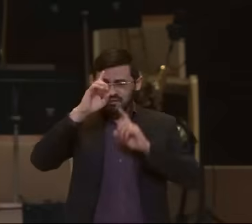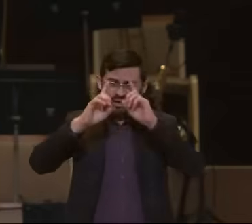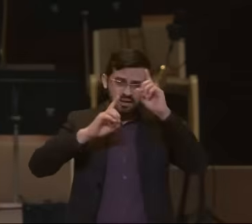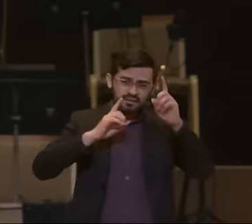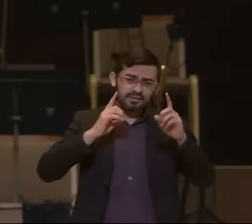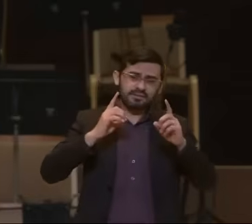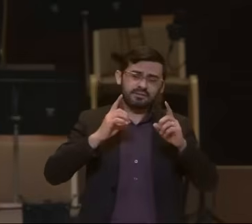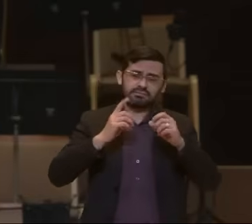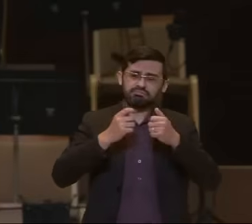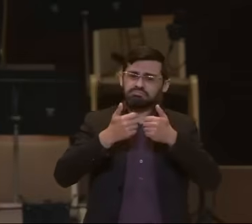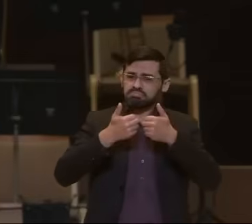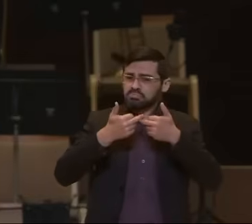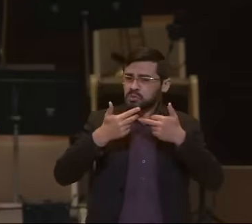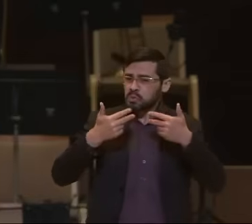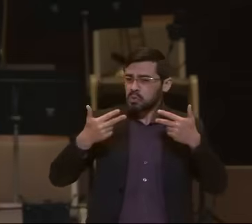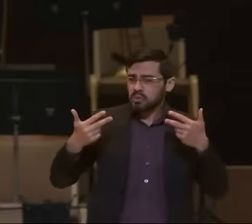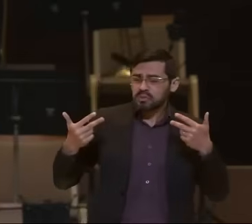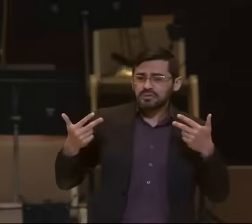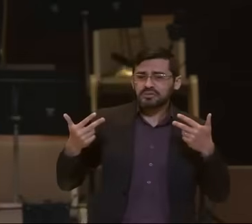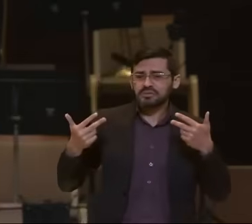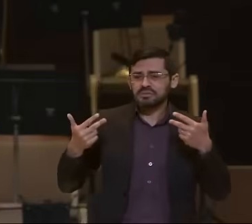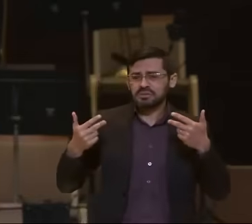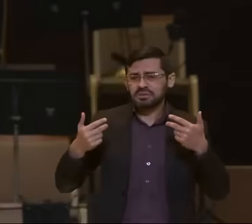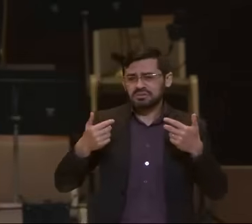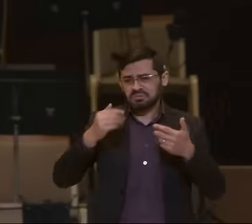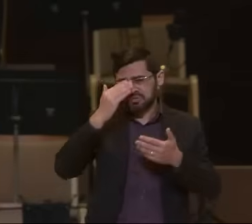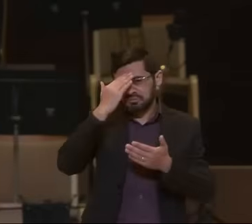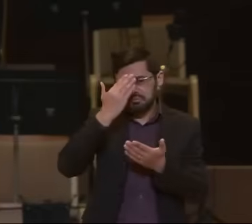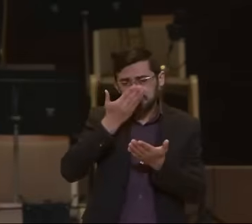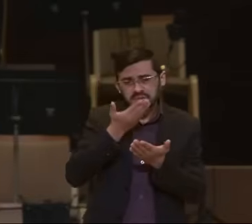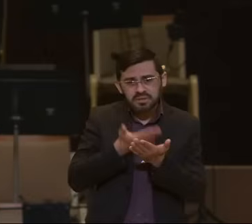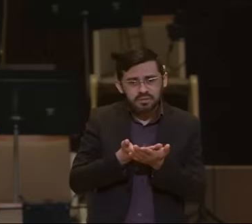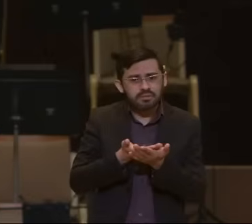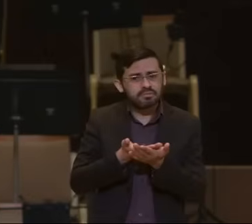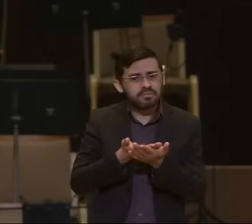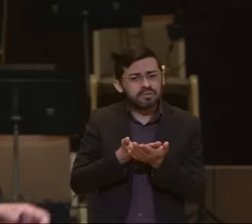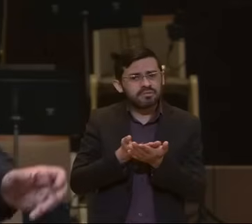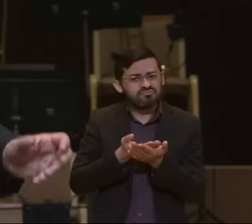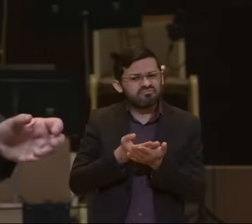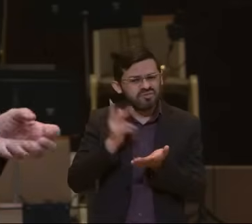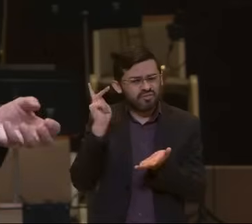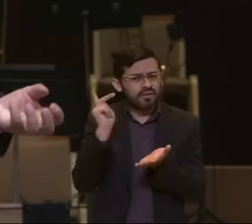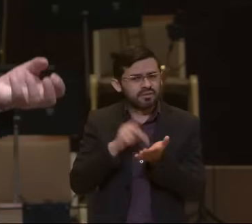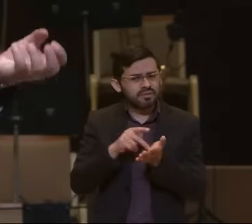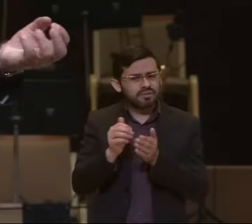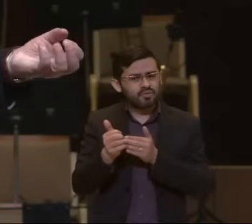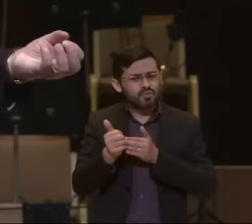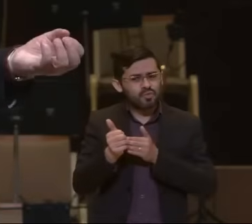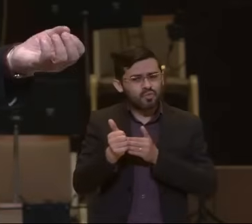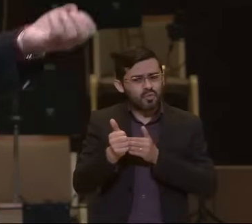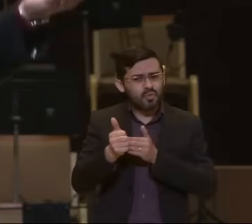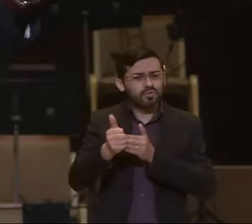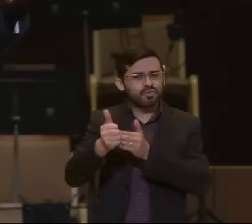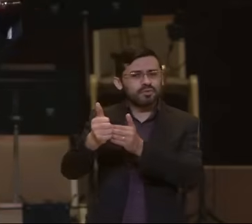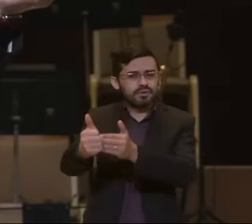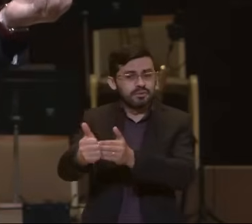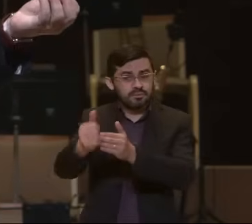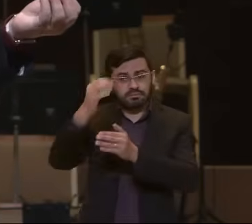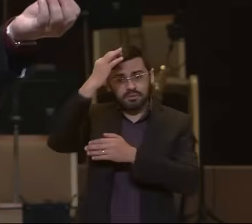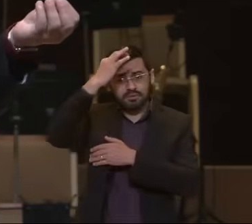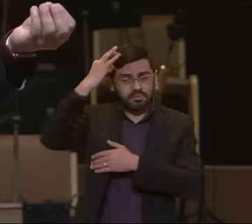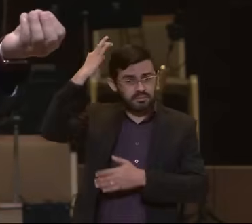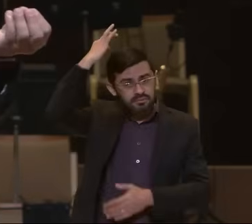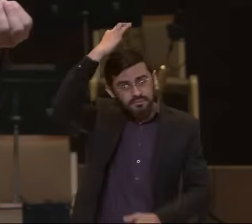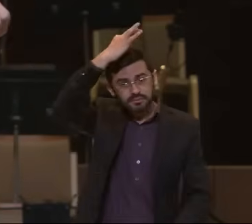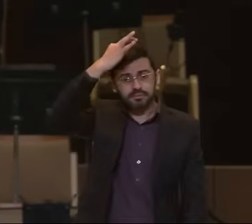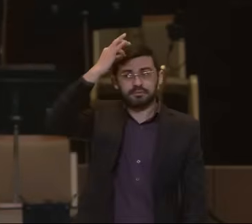ideologias, as suas crenças sejam conduzidas cativas pelo